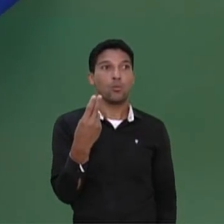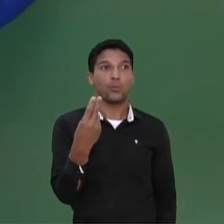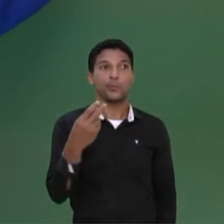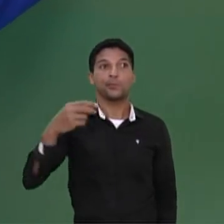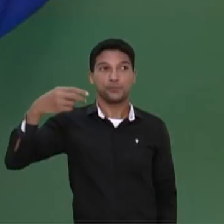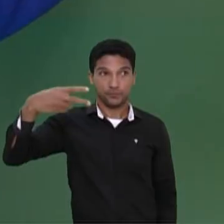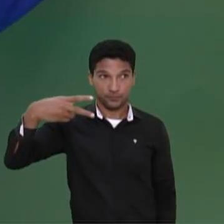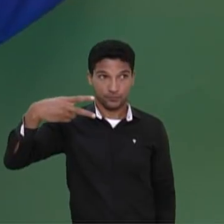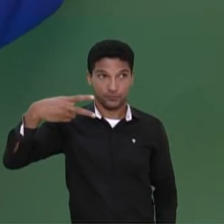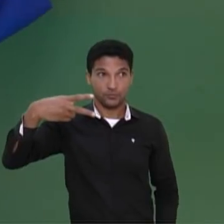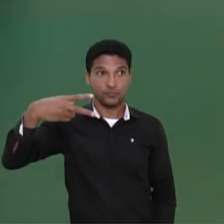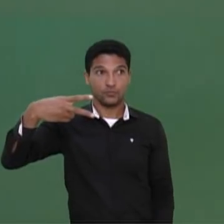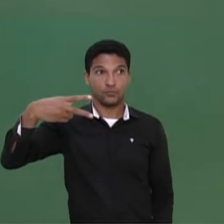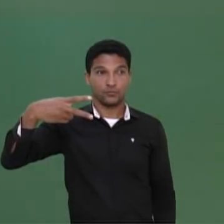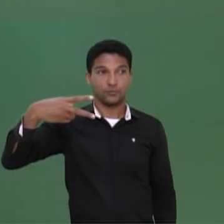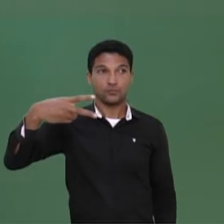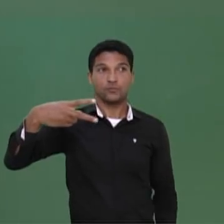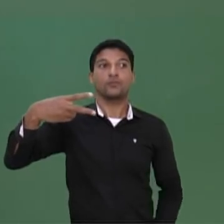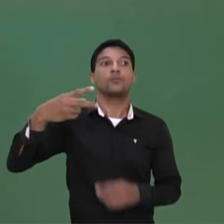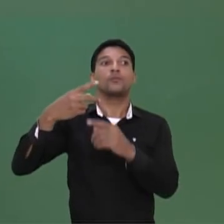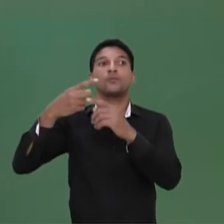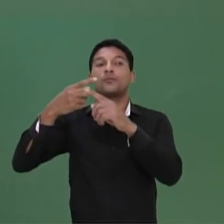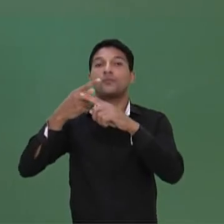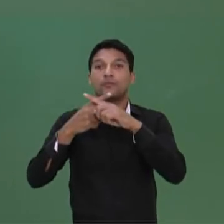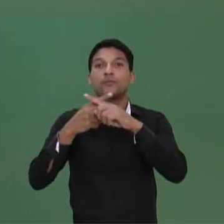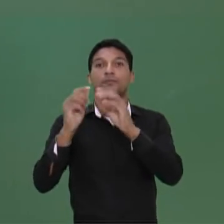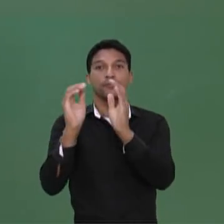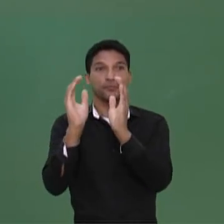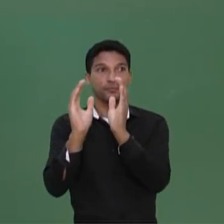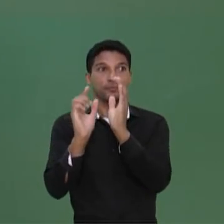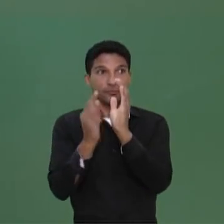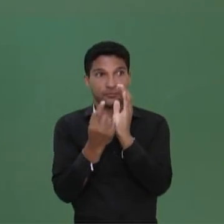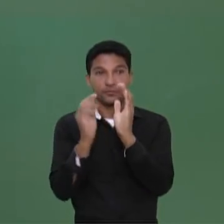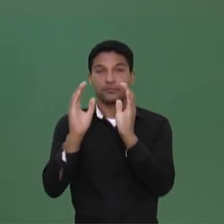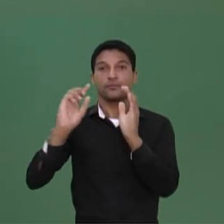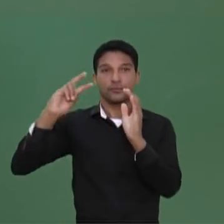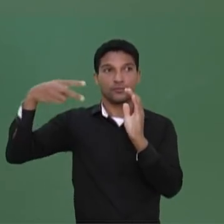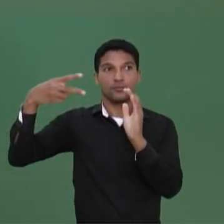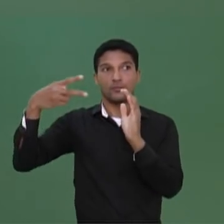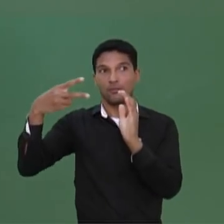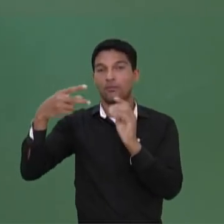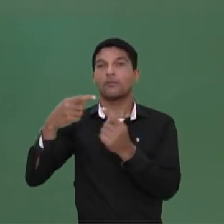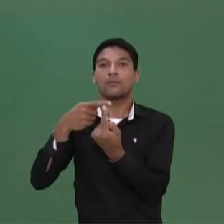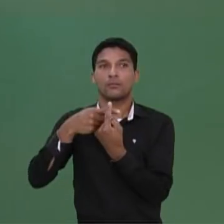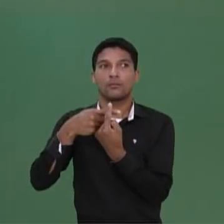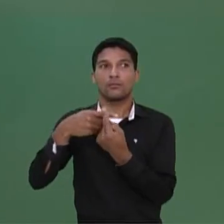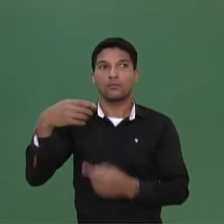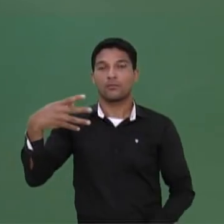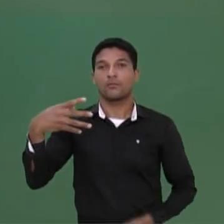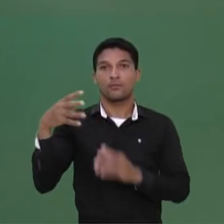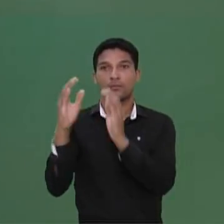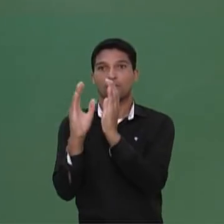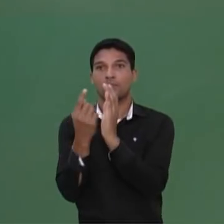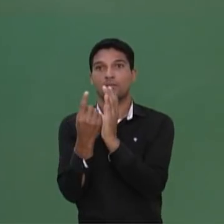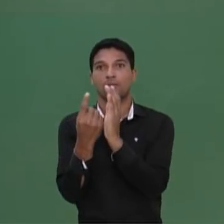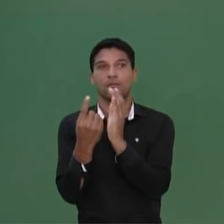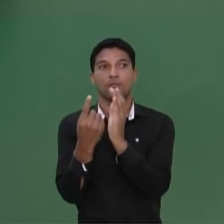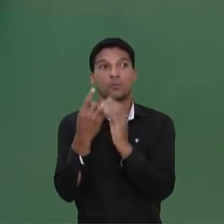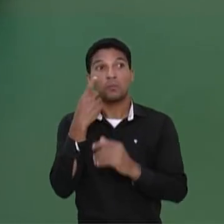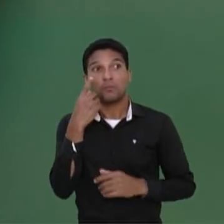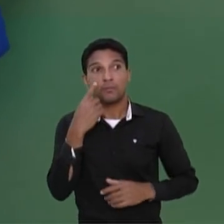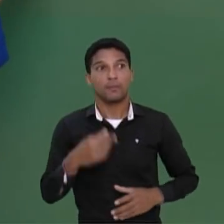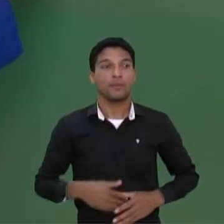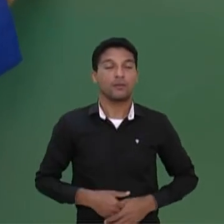mais 4x um a f1 e é igual a duas vezes